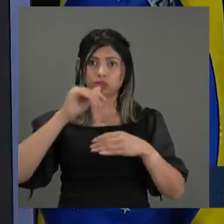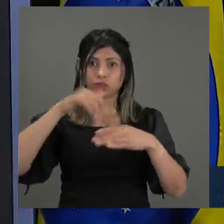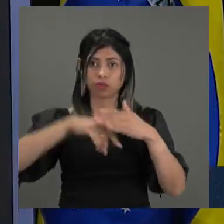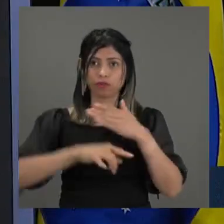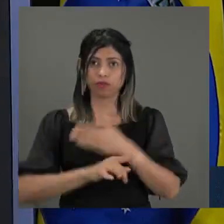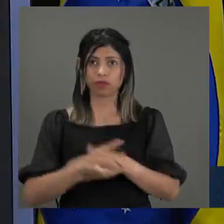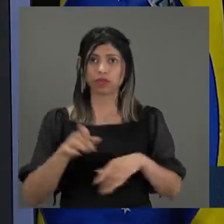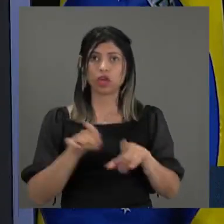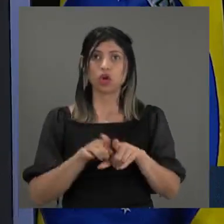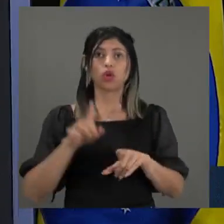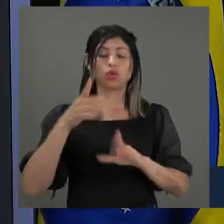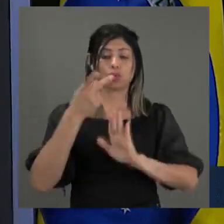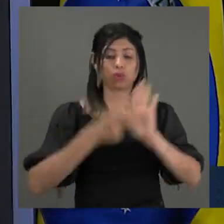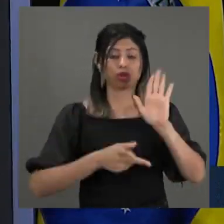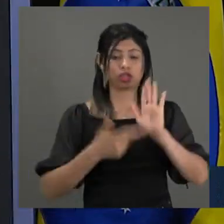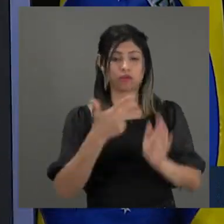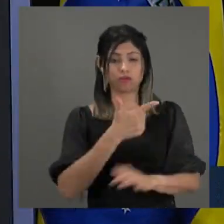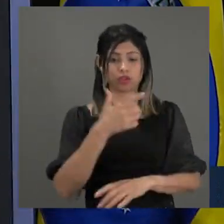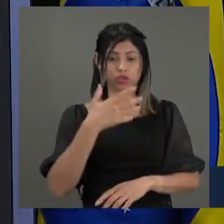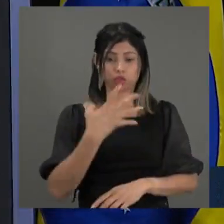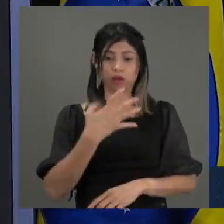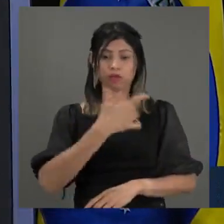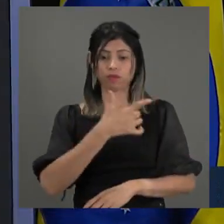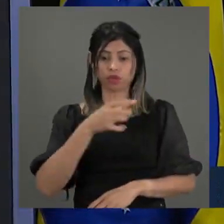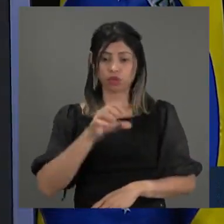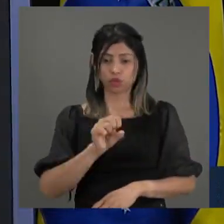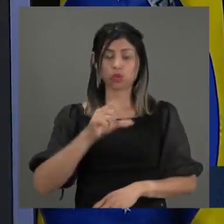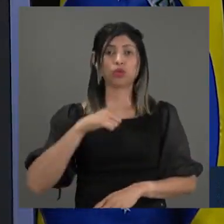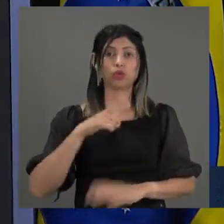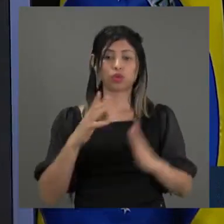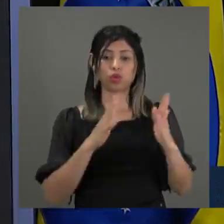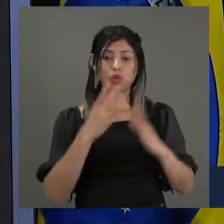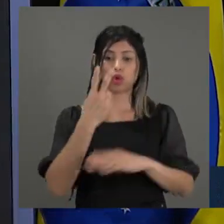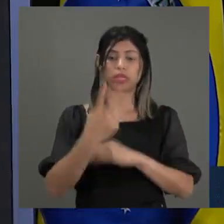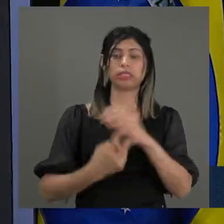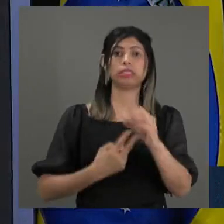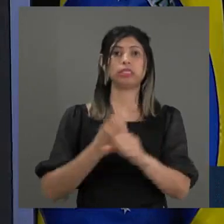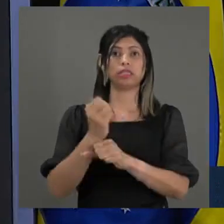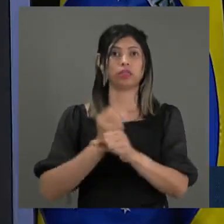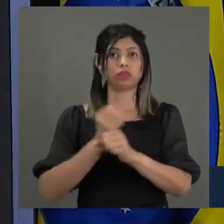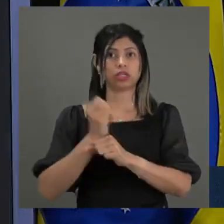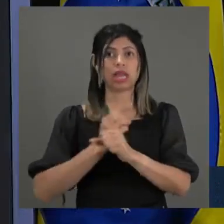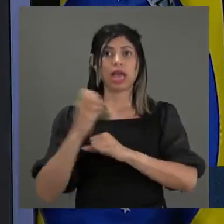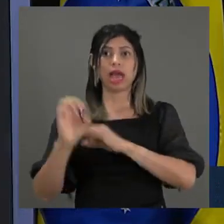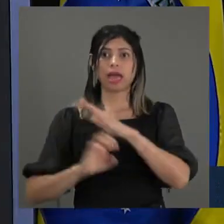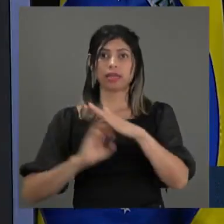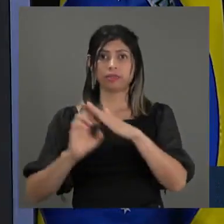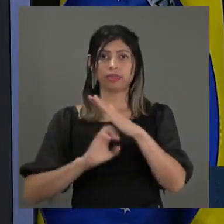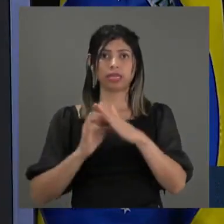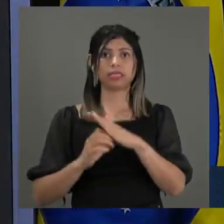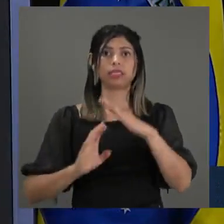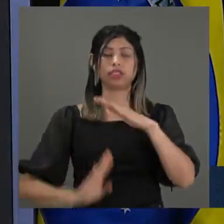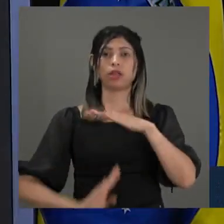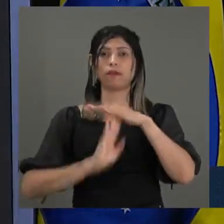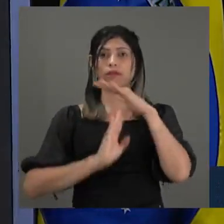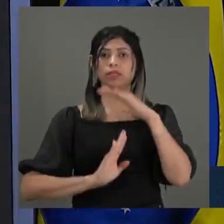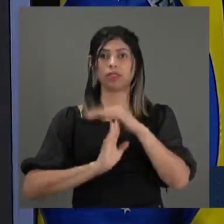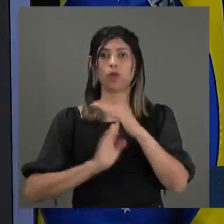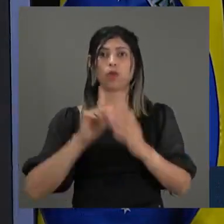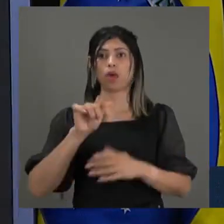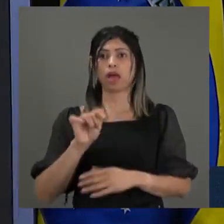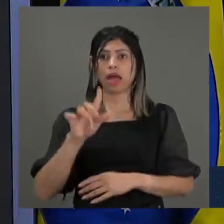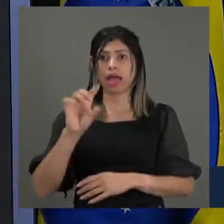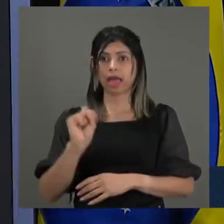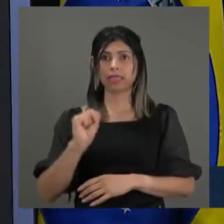24 a 28, por 2 anos, é uma evidência da estratégia da empresa de limitar a oferta de gás nacional